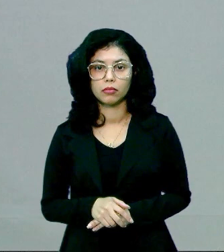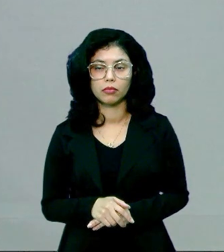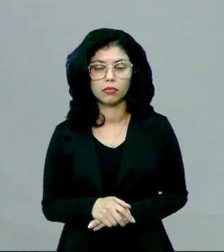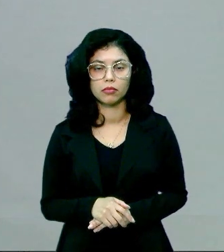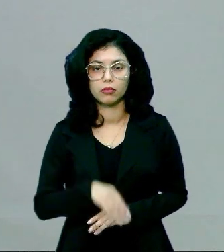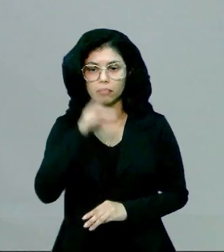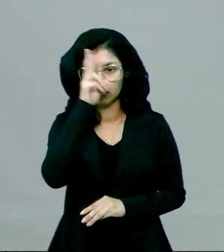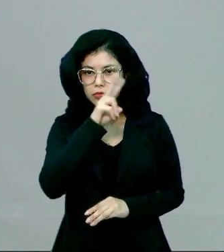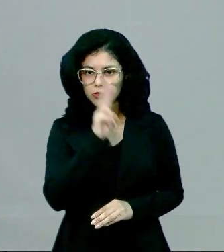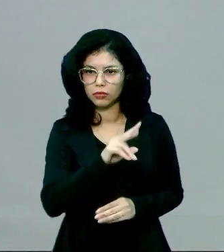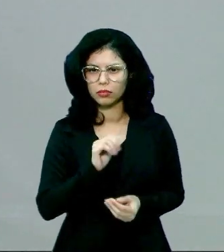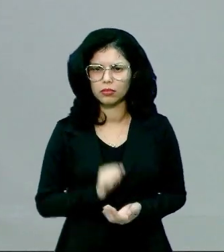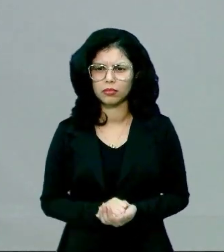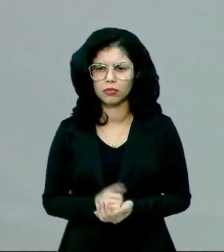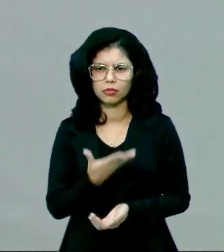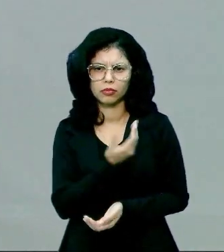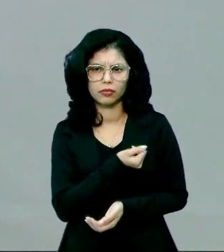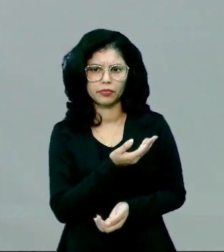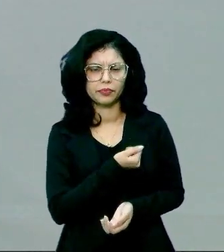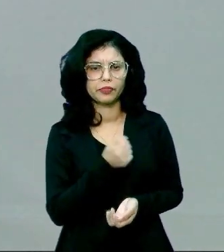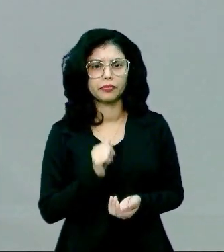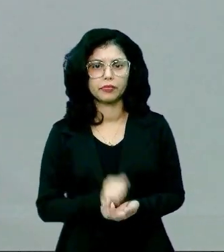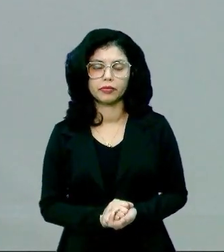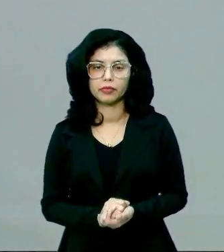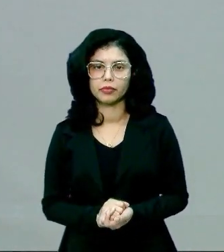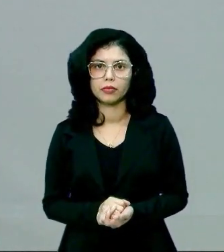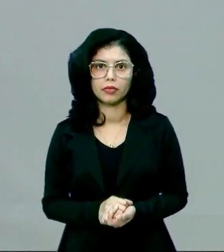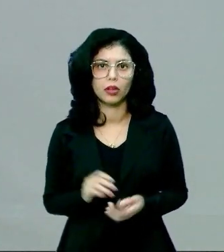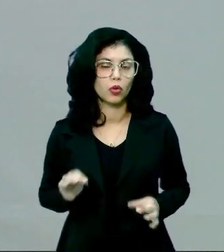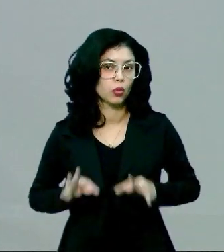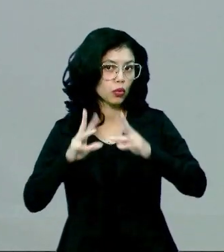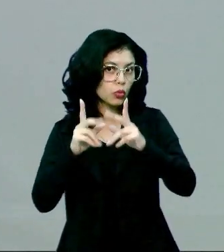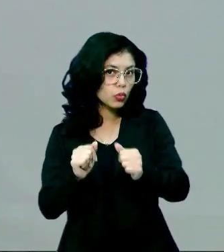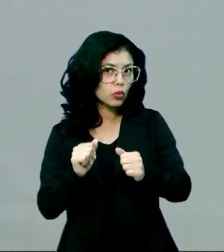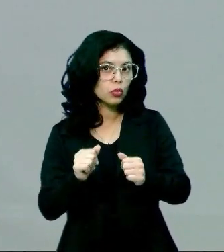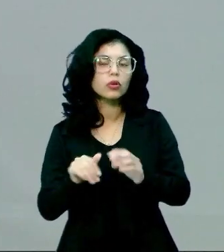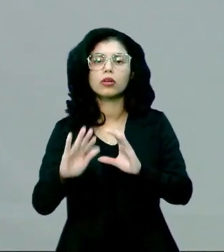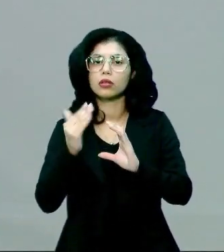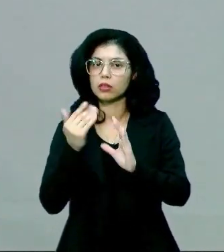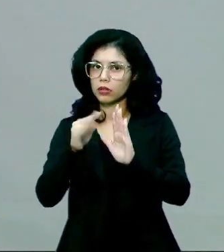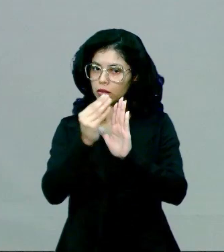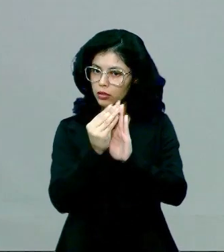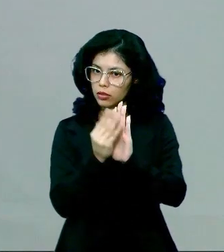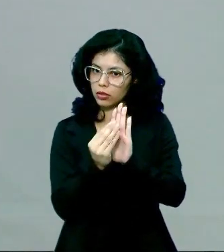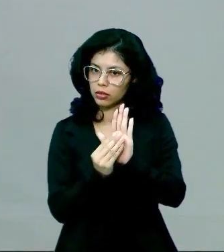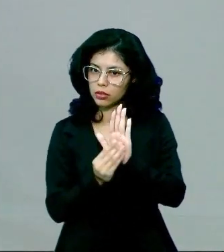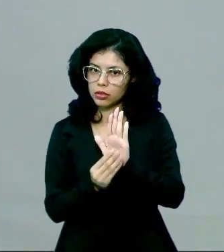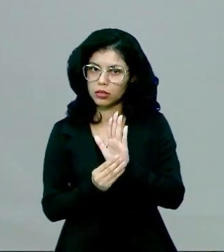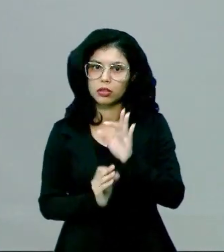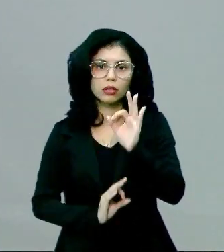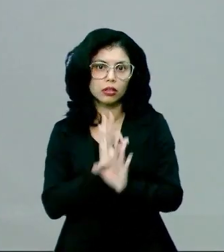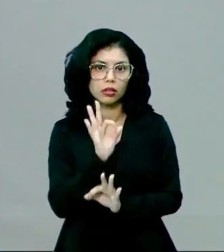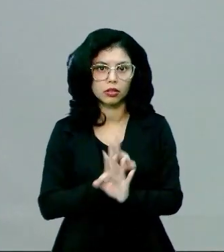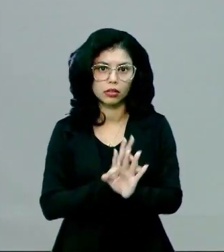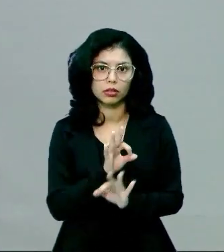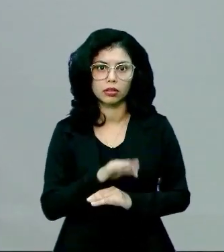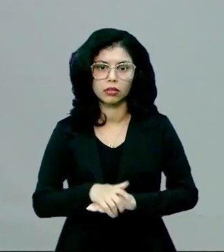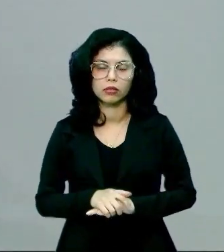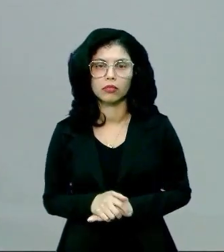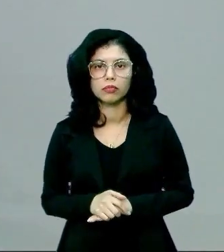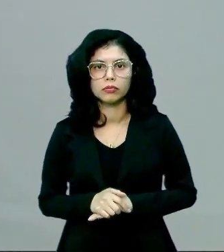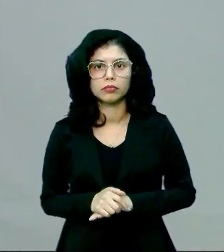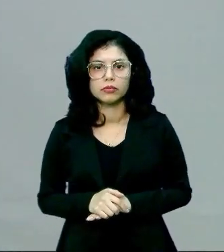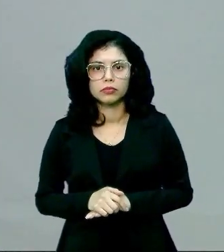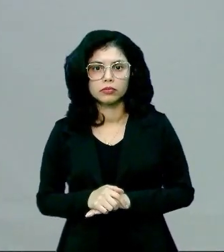Lembrando que essa numeração que está aí está toda lá no enunciado, tudo bem? Nós só estamos organizando ela,